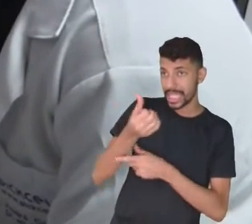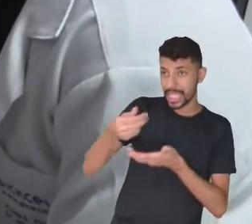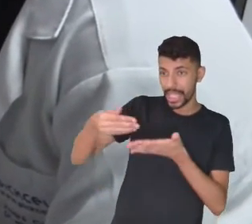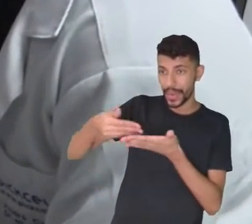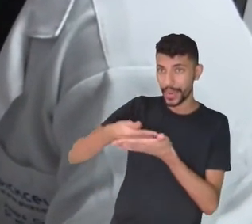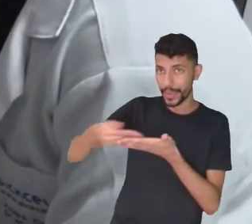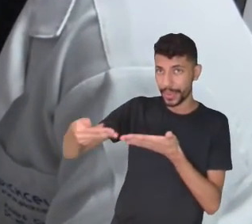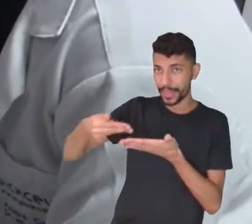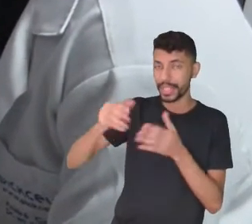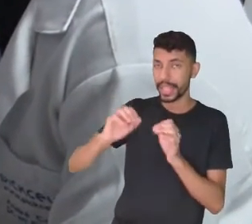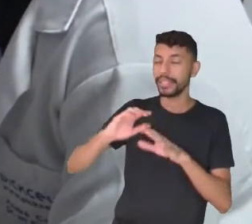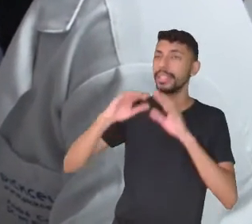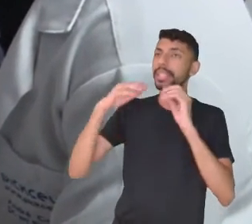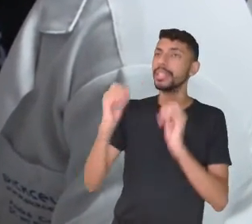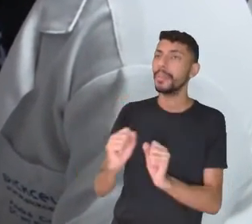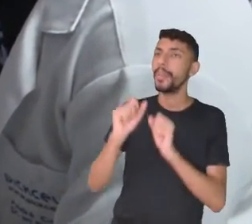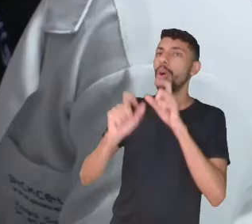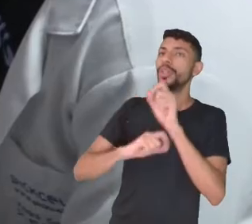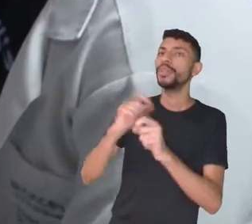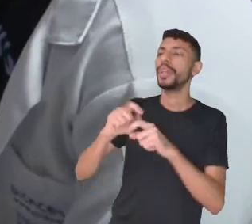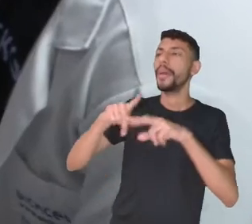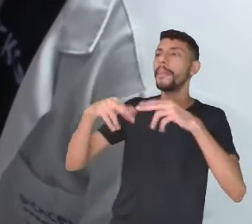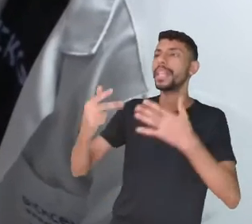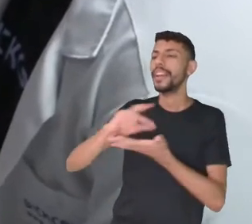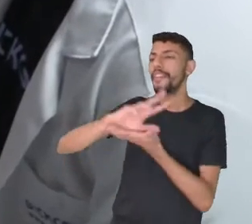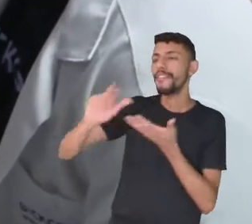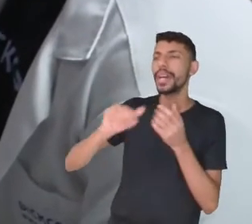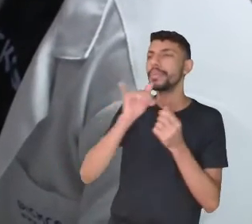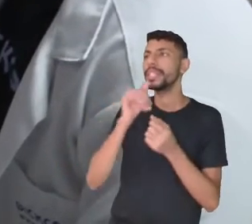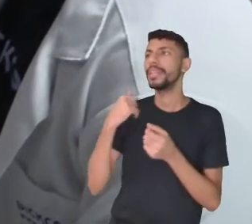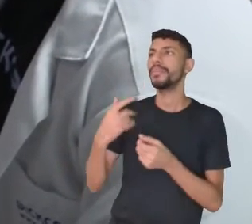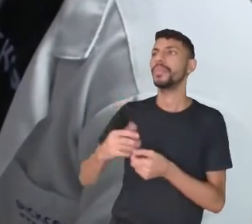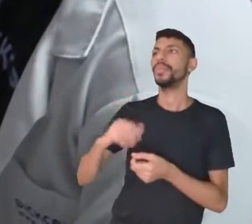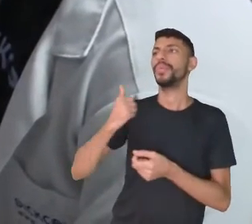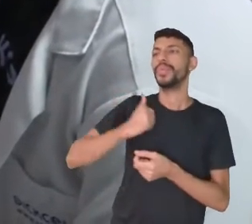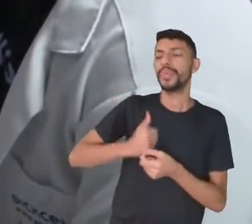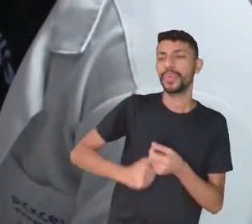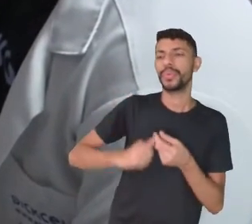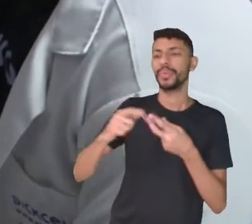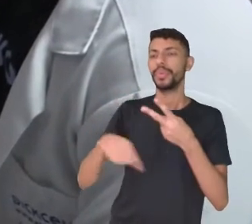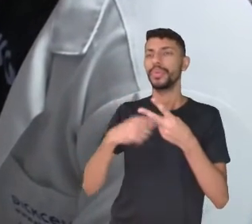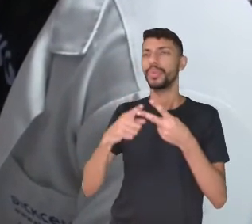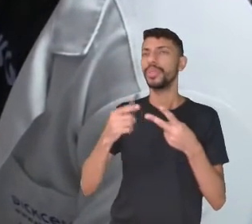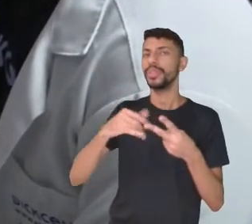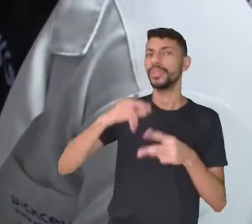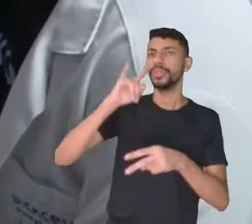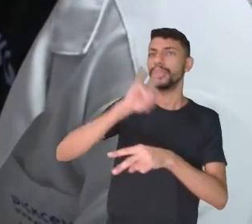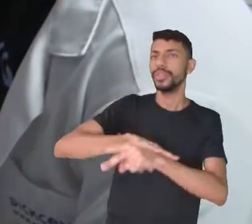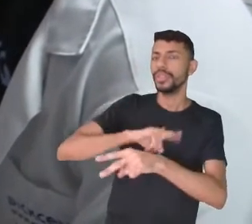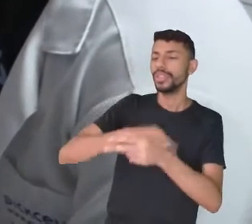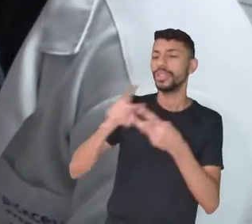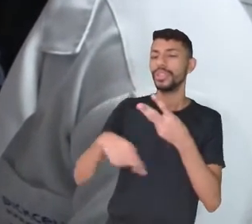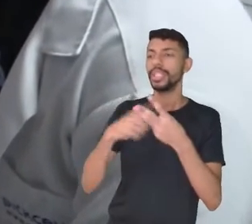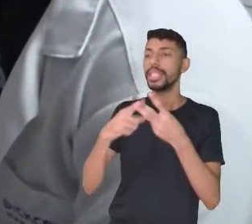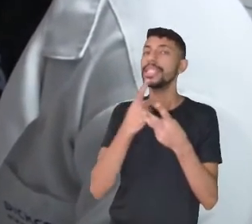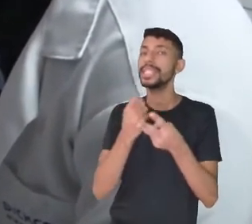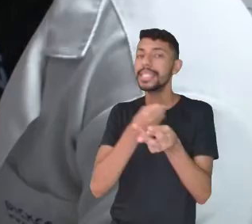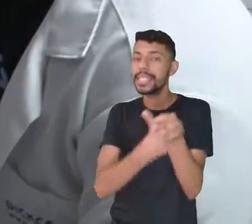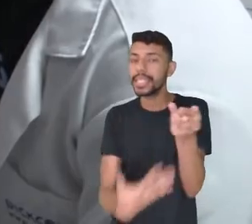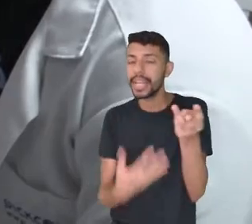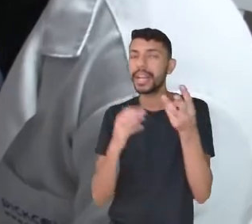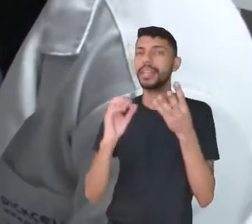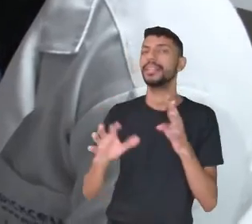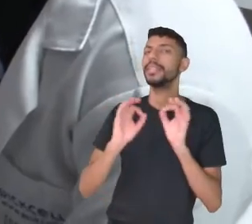gente pode colocar materiais diversos, como fezes, urina, sangue, secreções. Então a máquina está configurada para avaliar todos